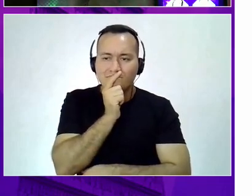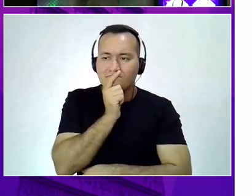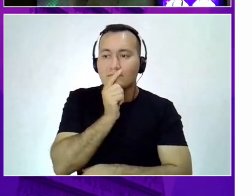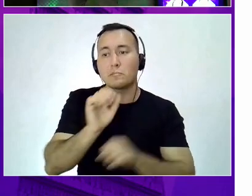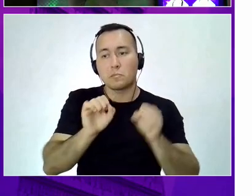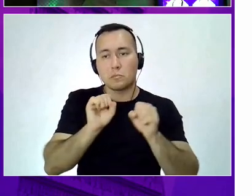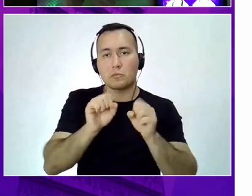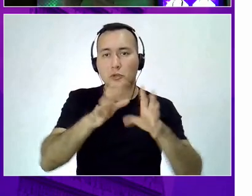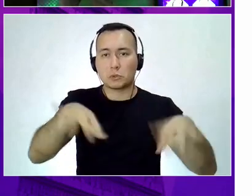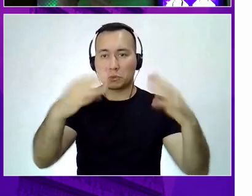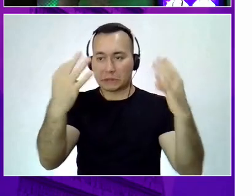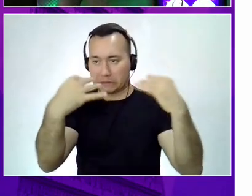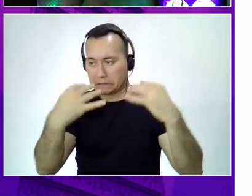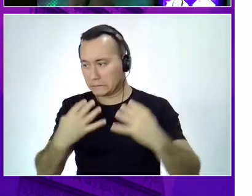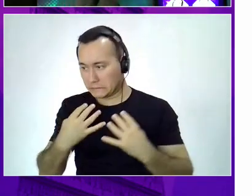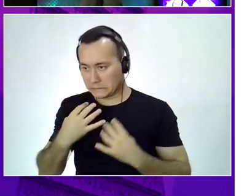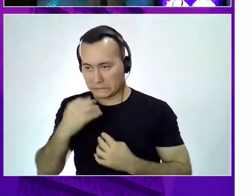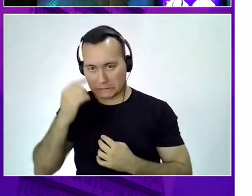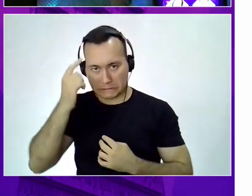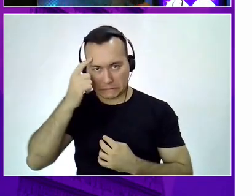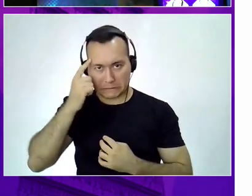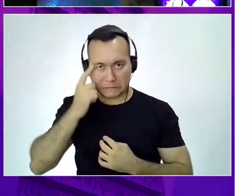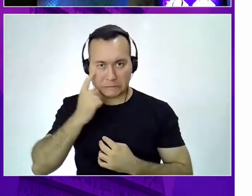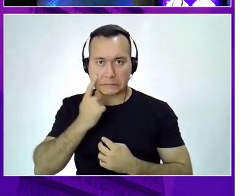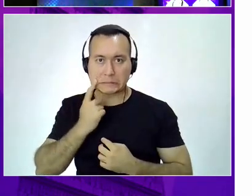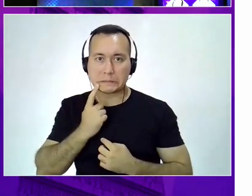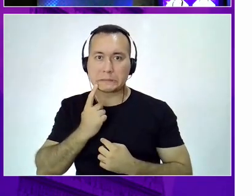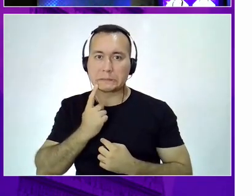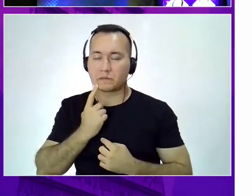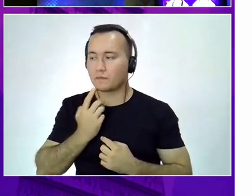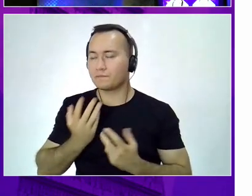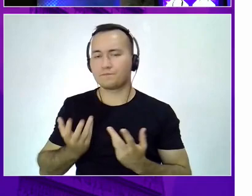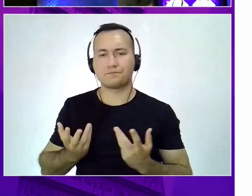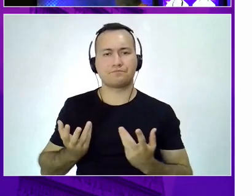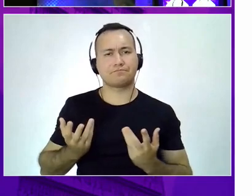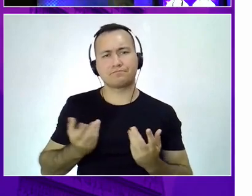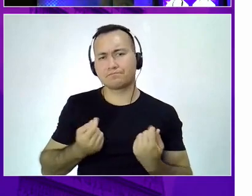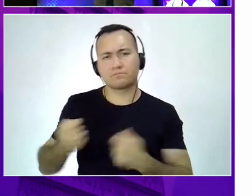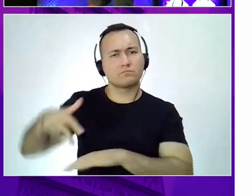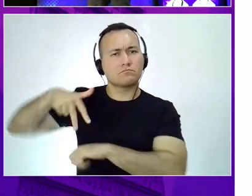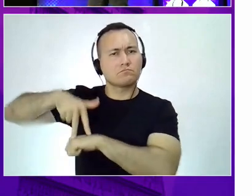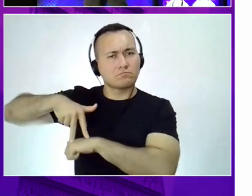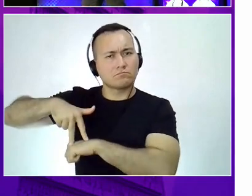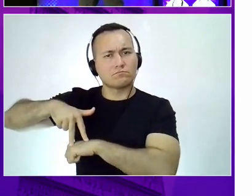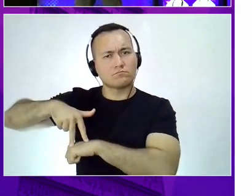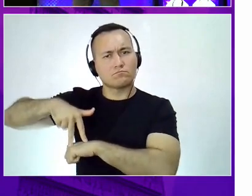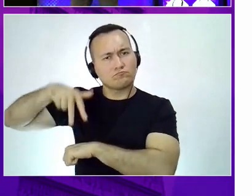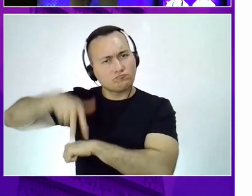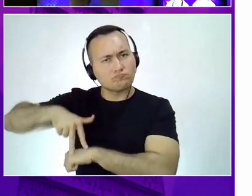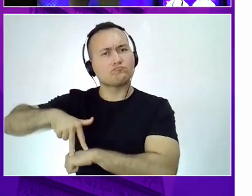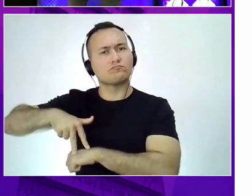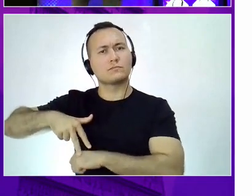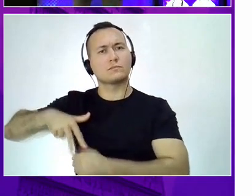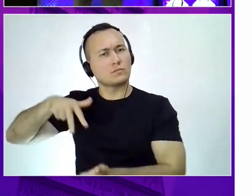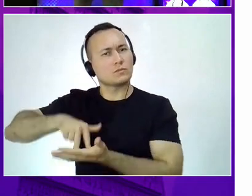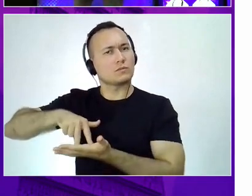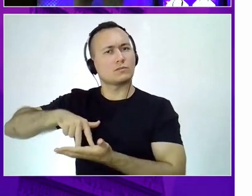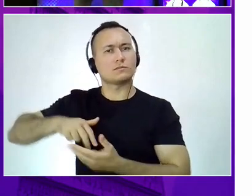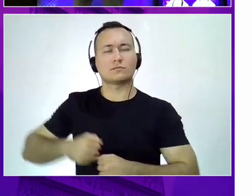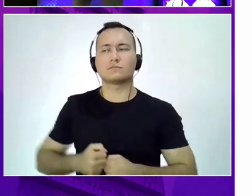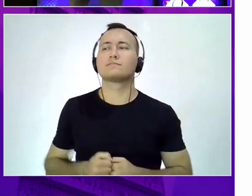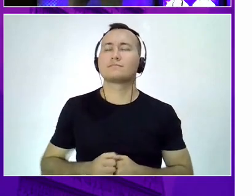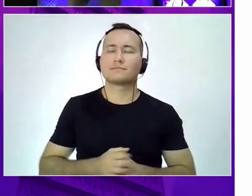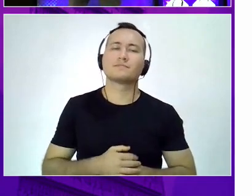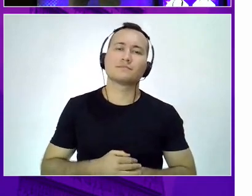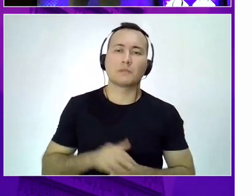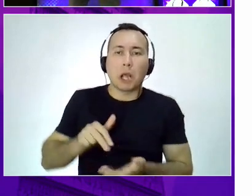quê? Continuidade nas suas entregas. Bom, e pegando na parte de deployment, então a gente tem ali passos manuais dentro da automatização. Então, pô, já